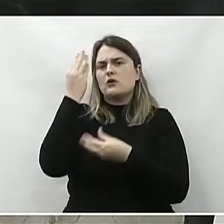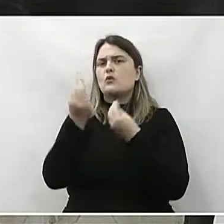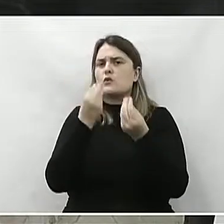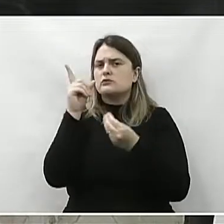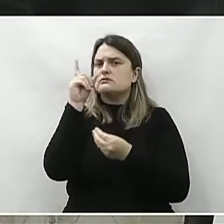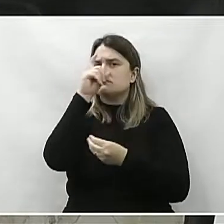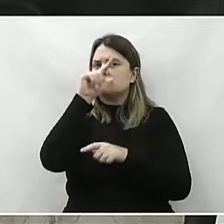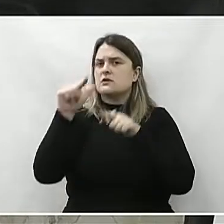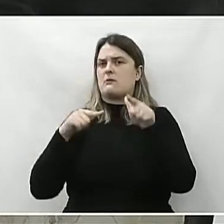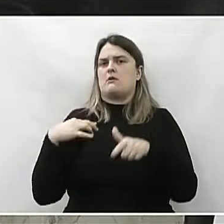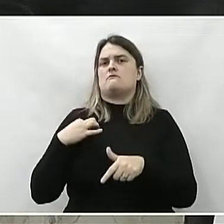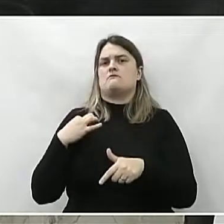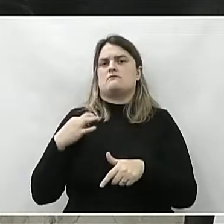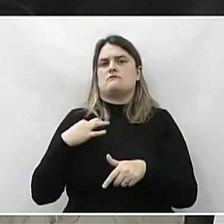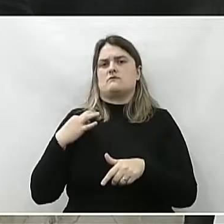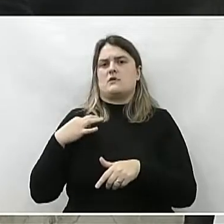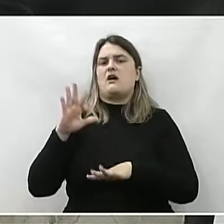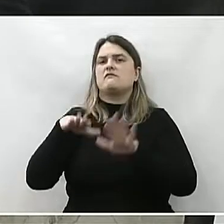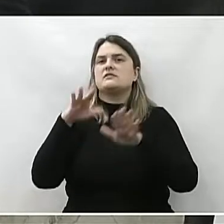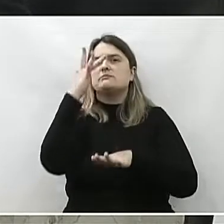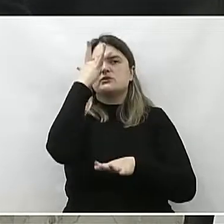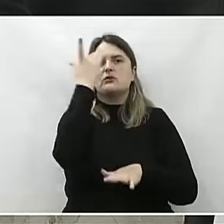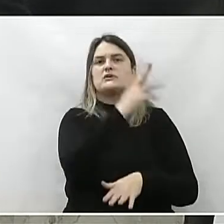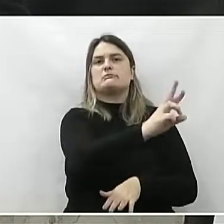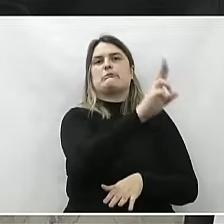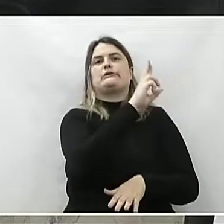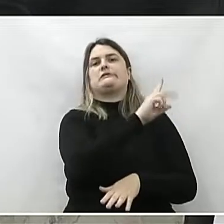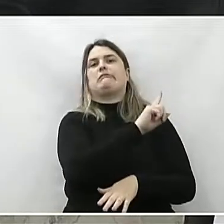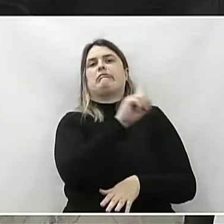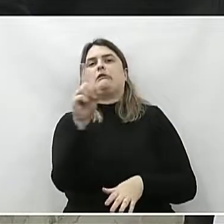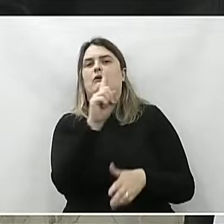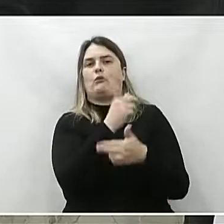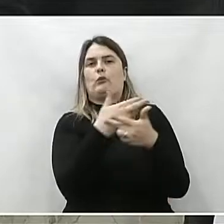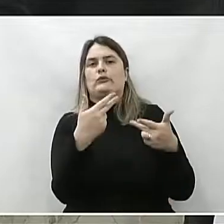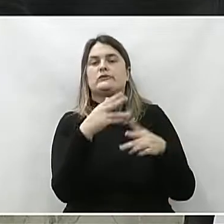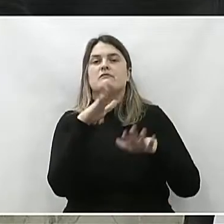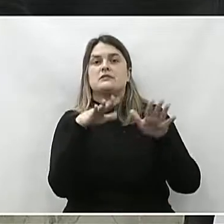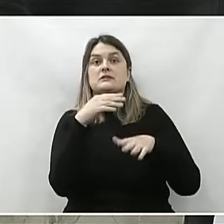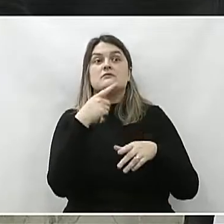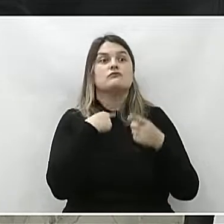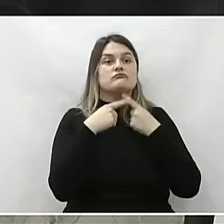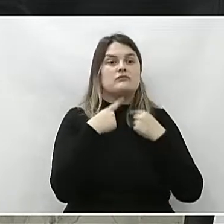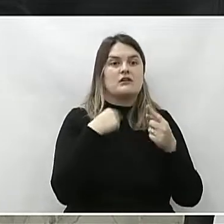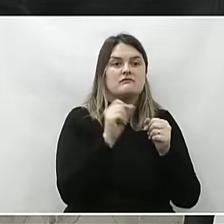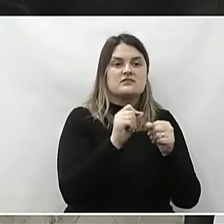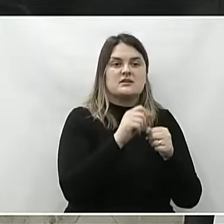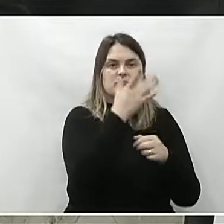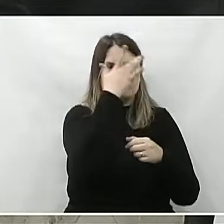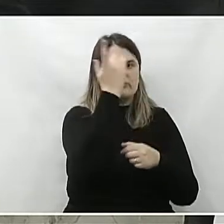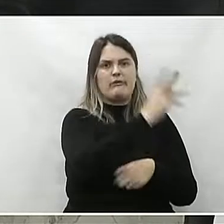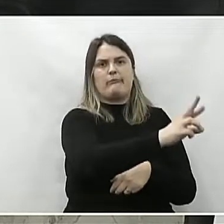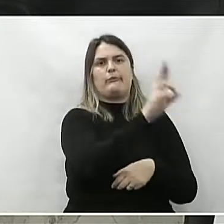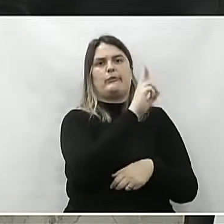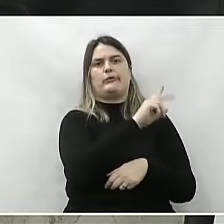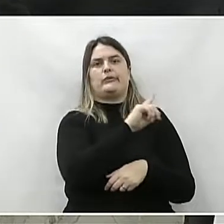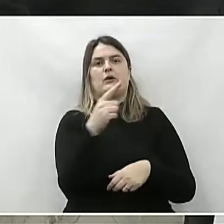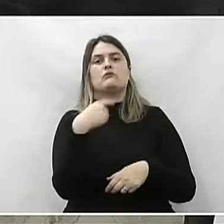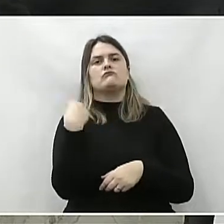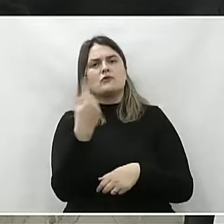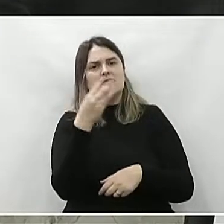busca e quantos não a gente tem. A gente, de manhã, já acorda com o não, quando a gente é voluntário. Mas a gente vai em busca do